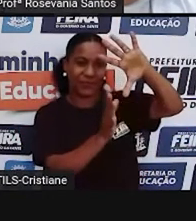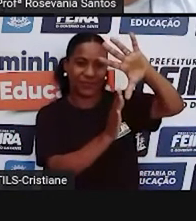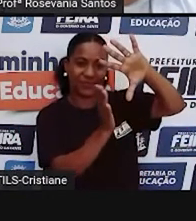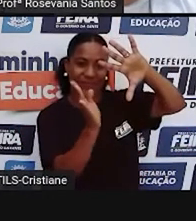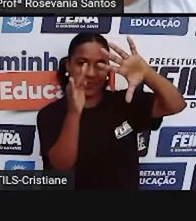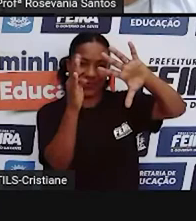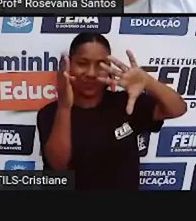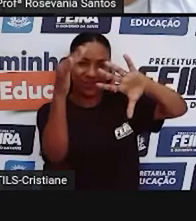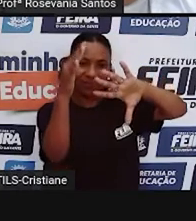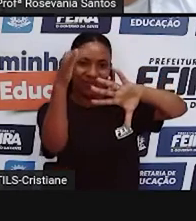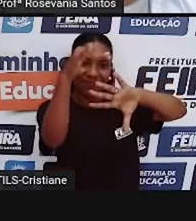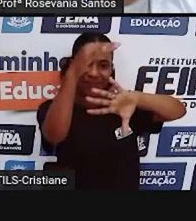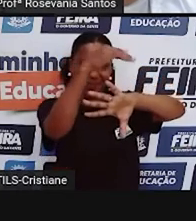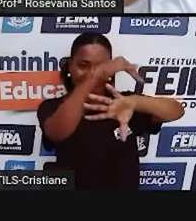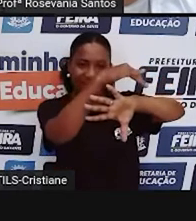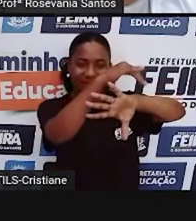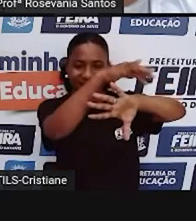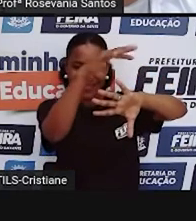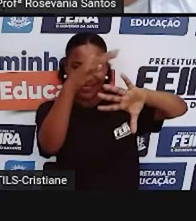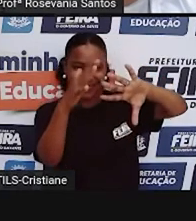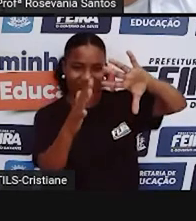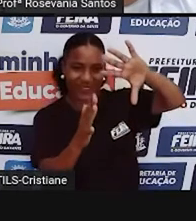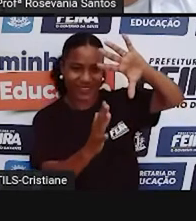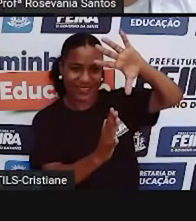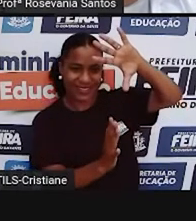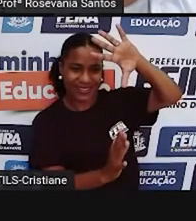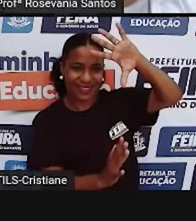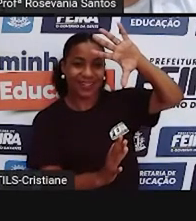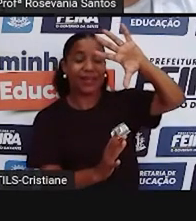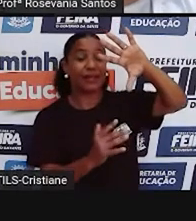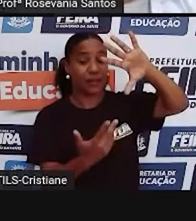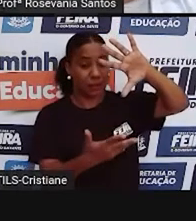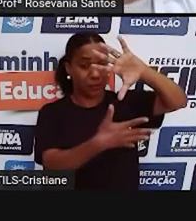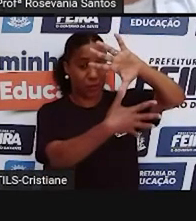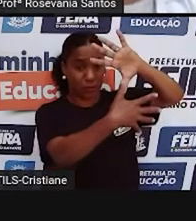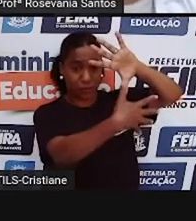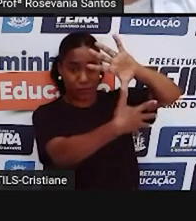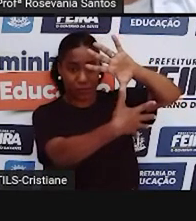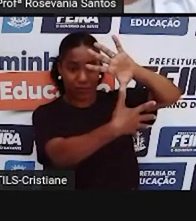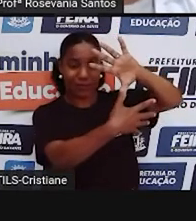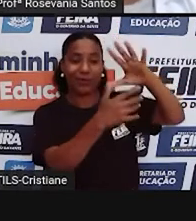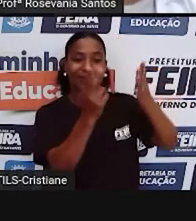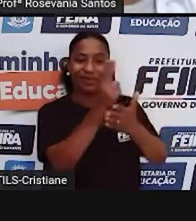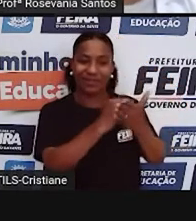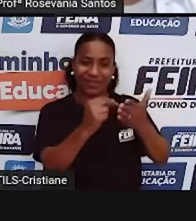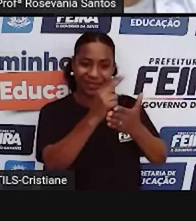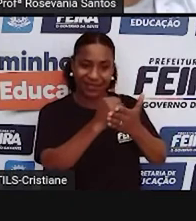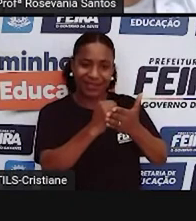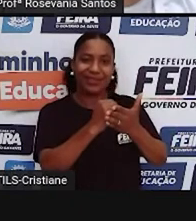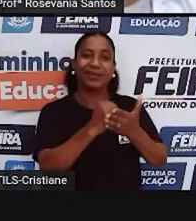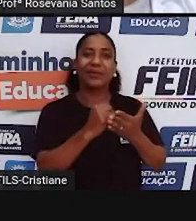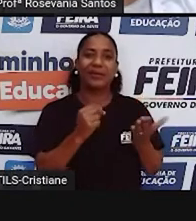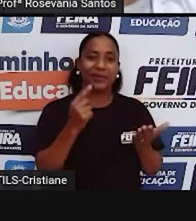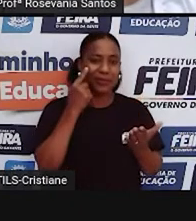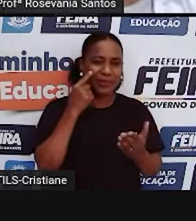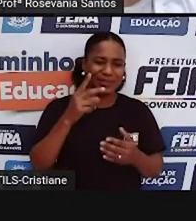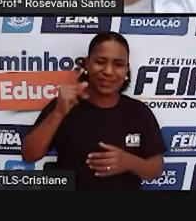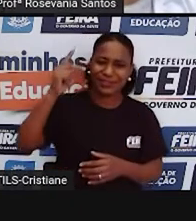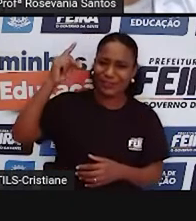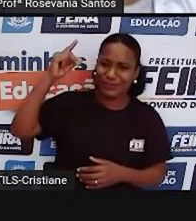bora dizer assim, semelhante ao que a gente tem hoje, né? Esses são mapas antigos, né? É mapa da América, mapa mundi, né?